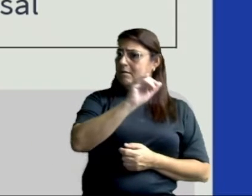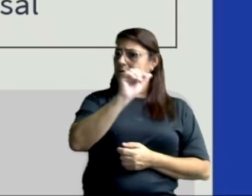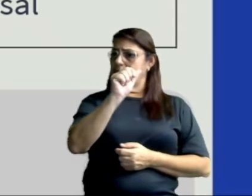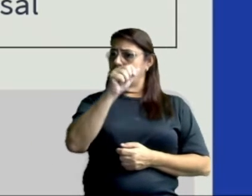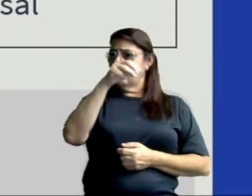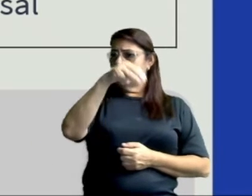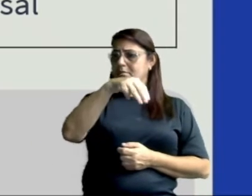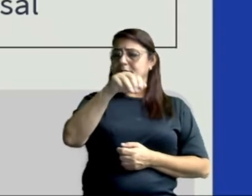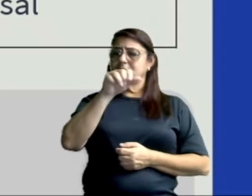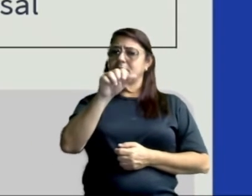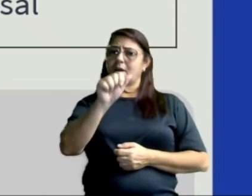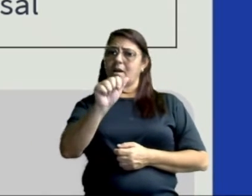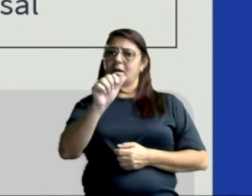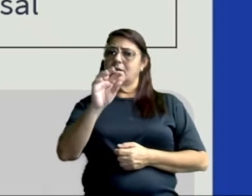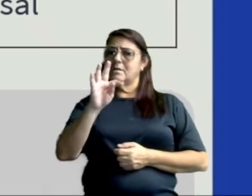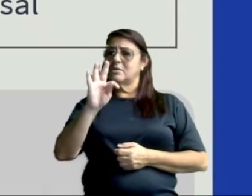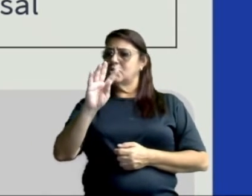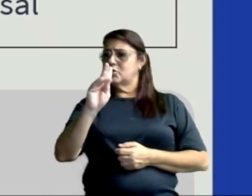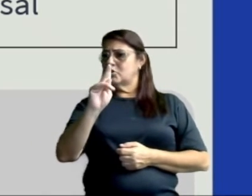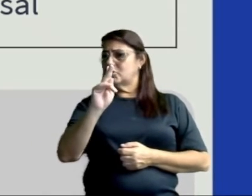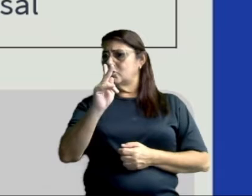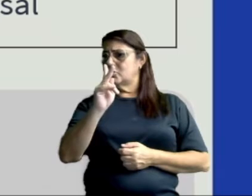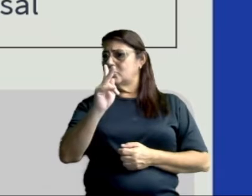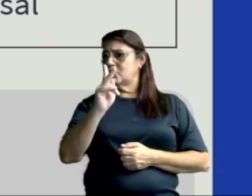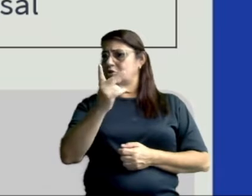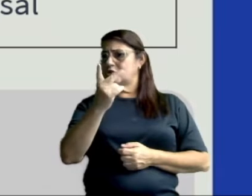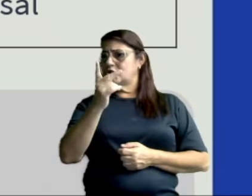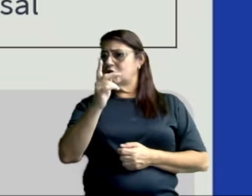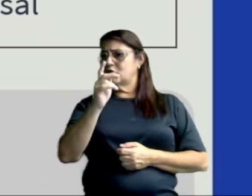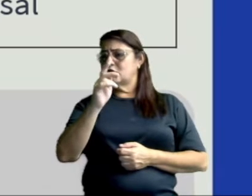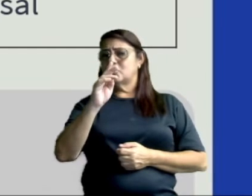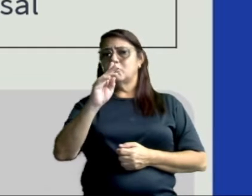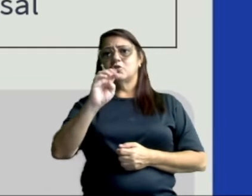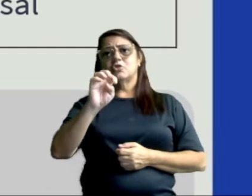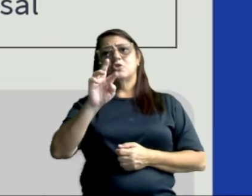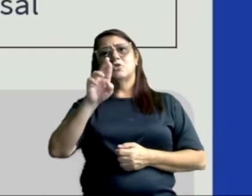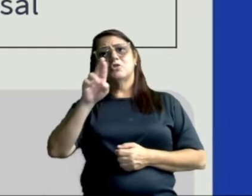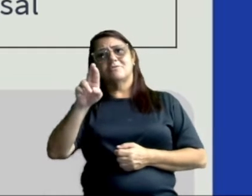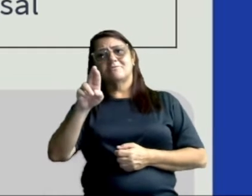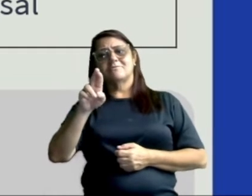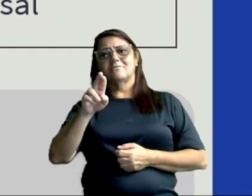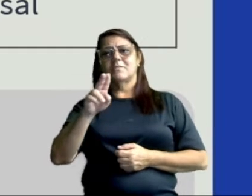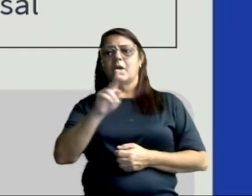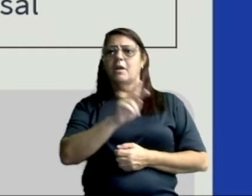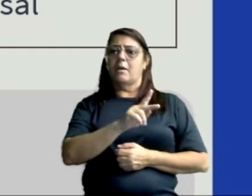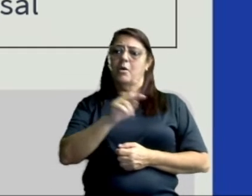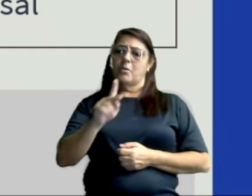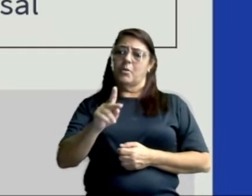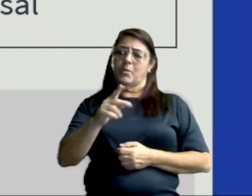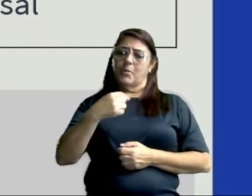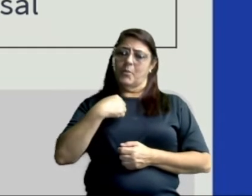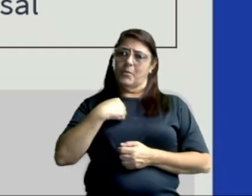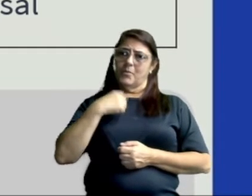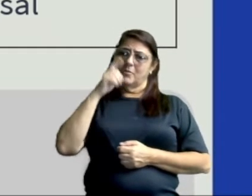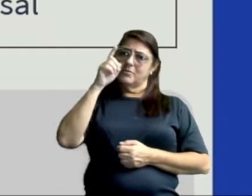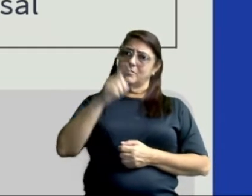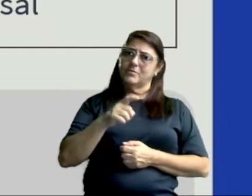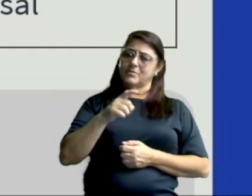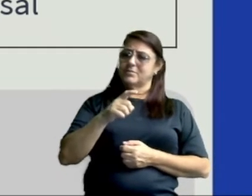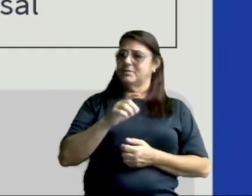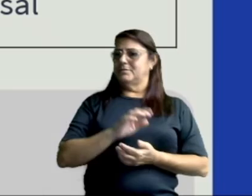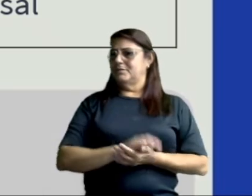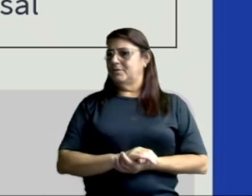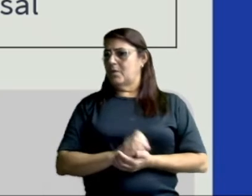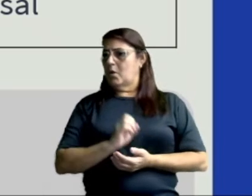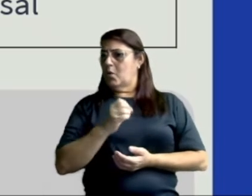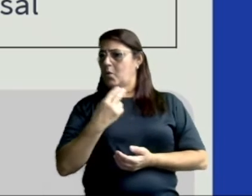substantivo. E aí a tua frase já foi montada com I am a teacher, que quer dizer eu sou um